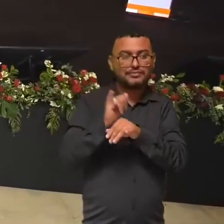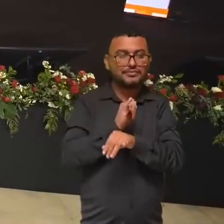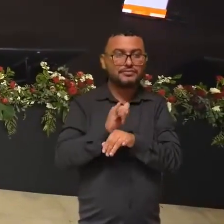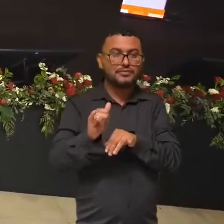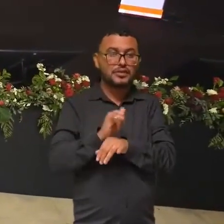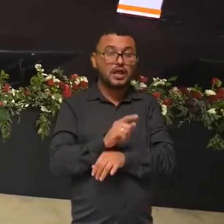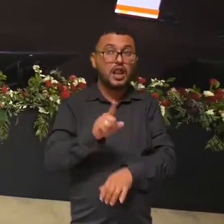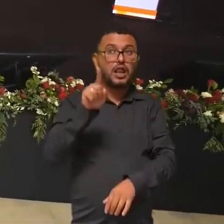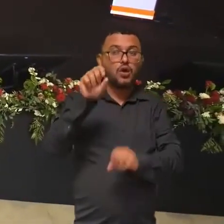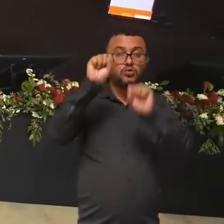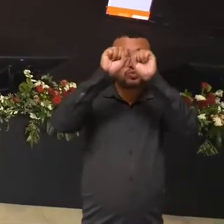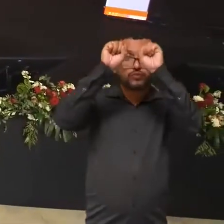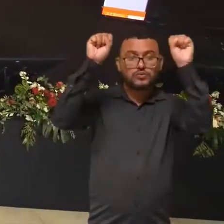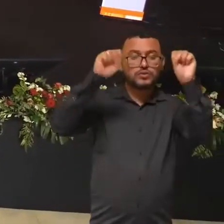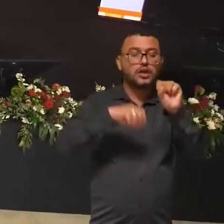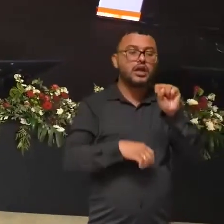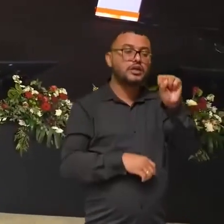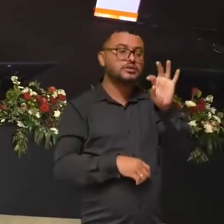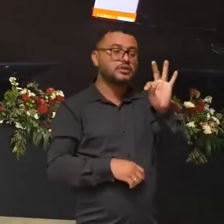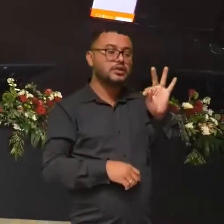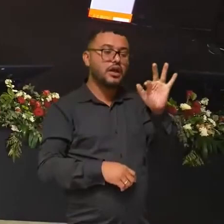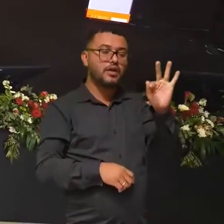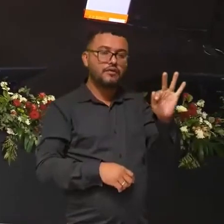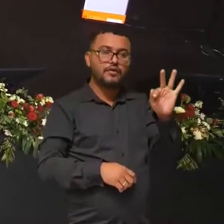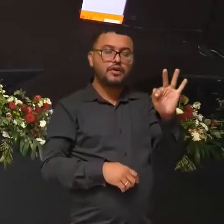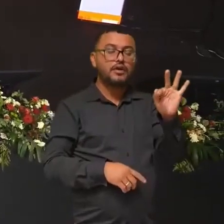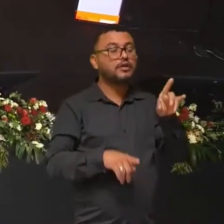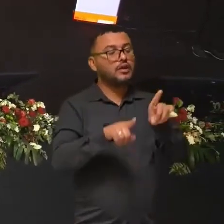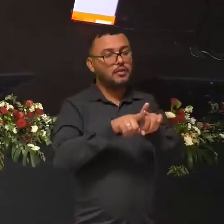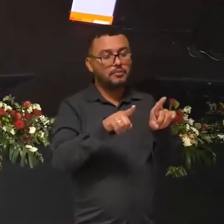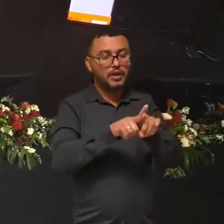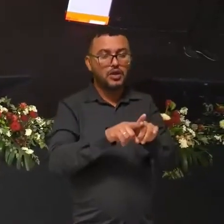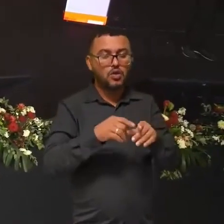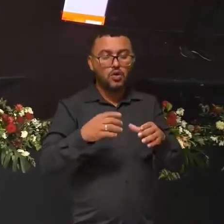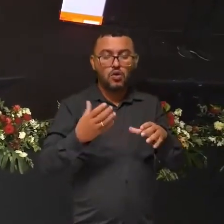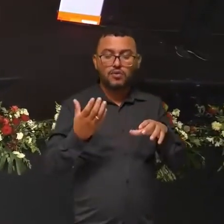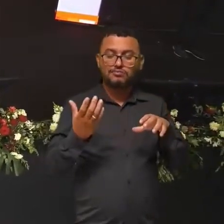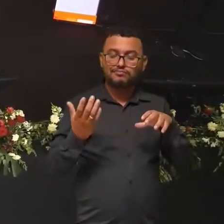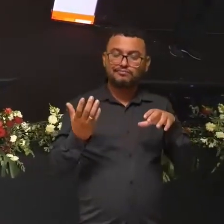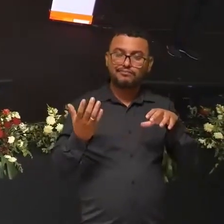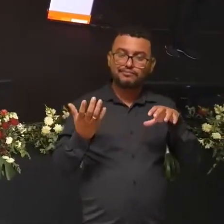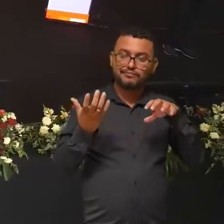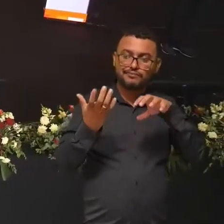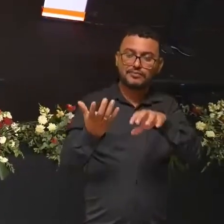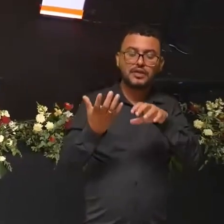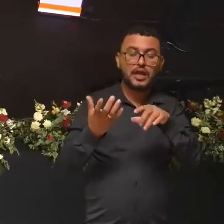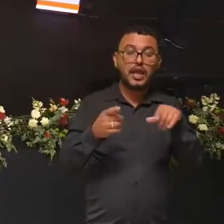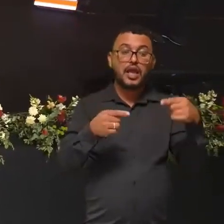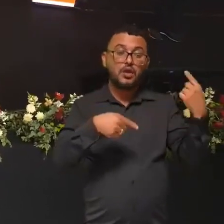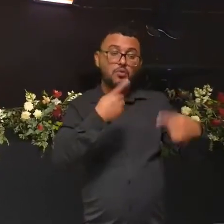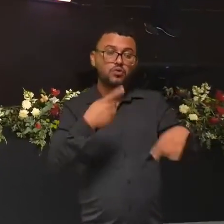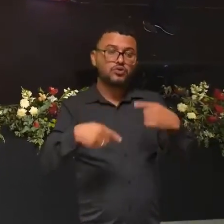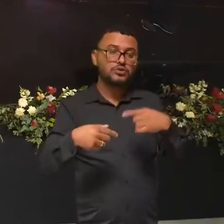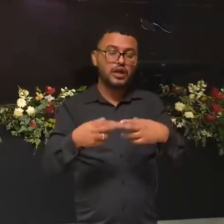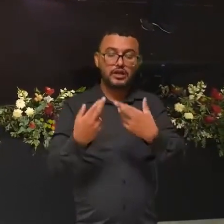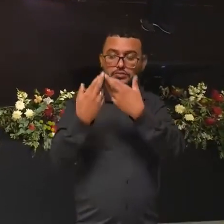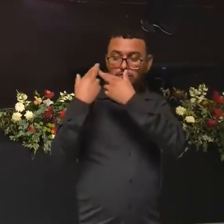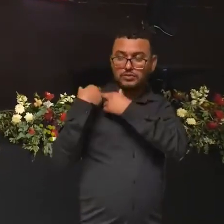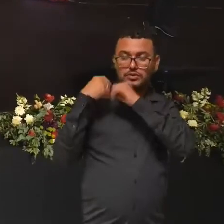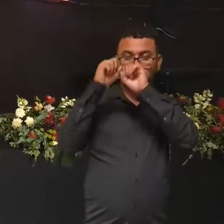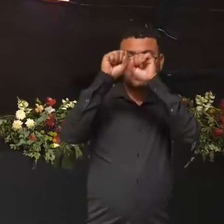Congresso Nacional está discutindo a responsabilidade das plataformas, ainda